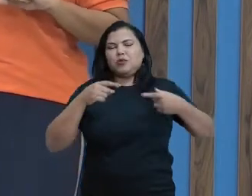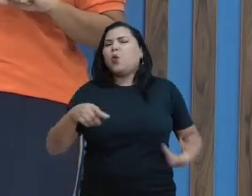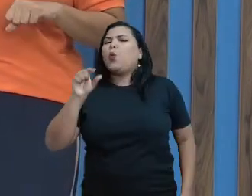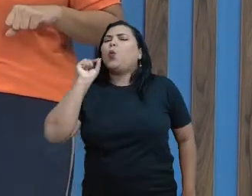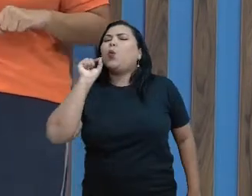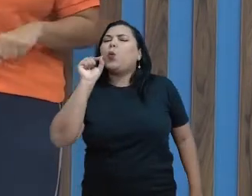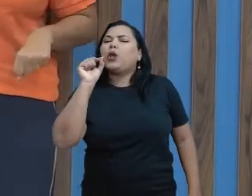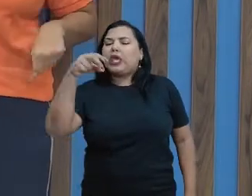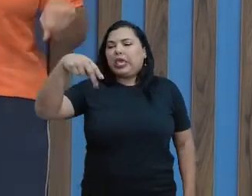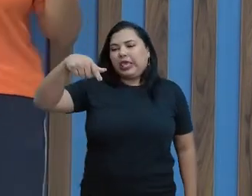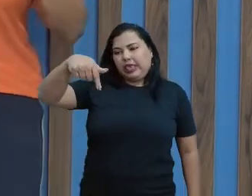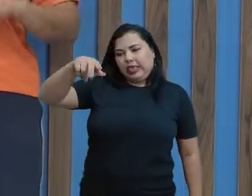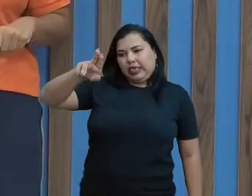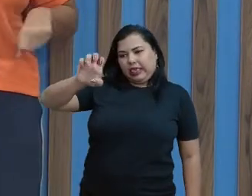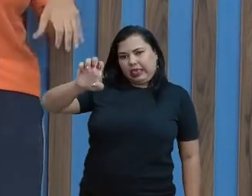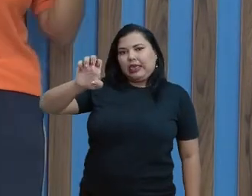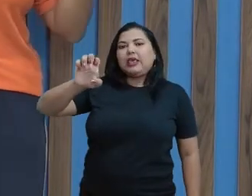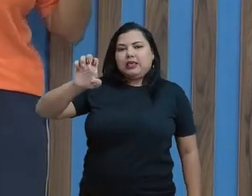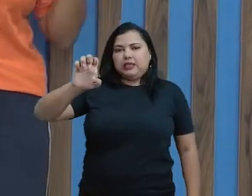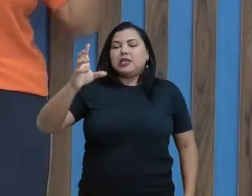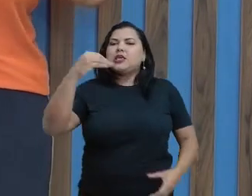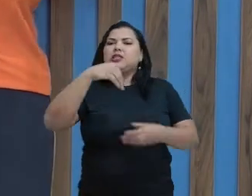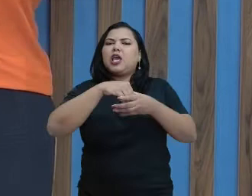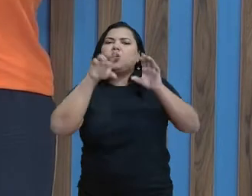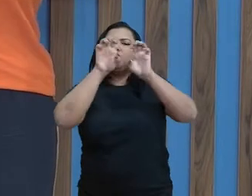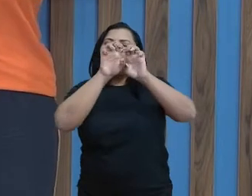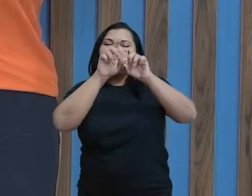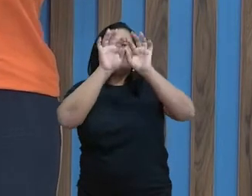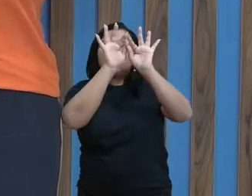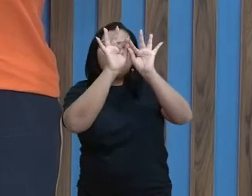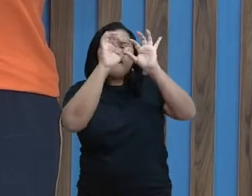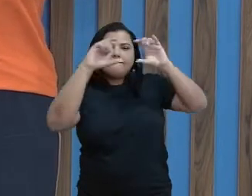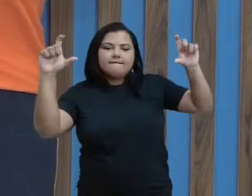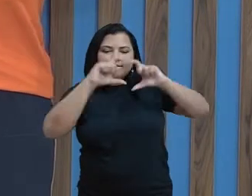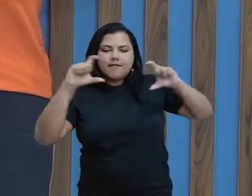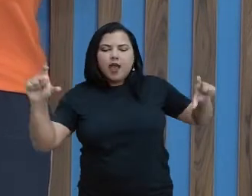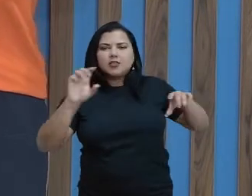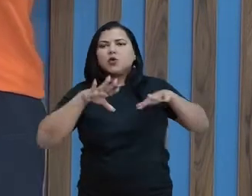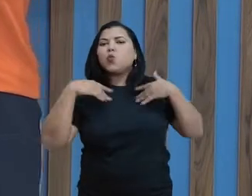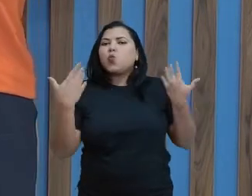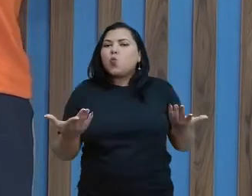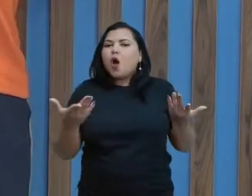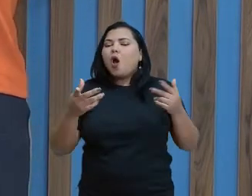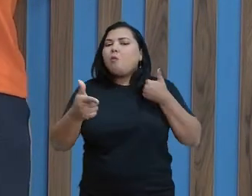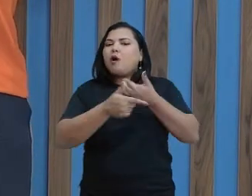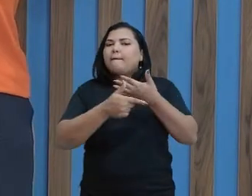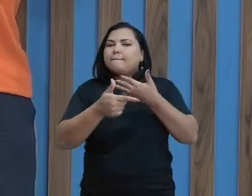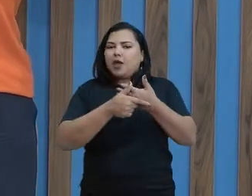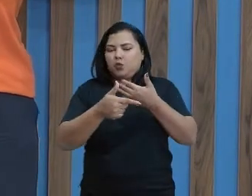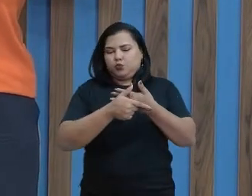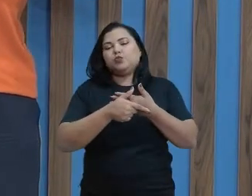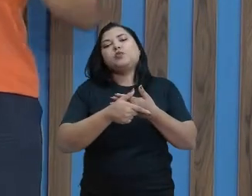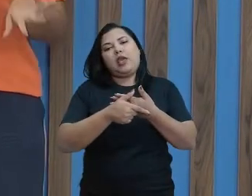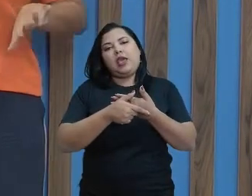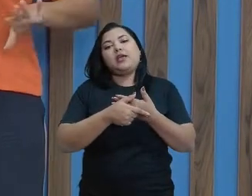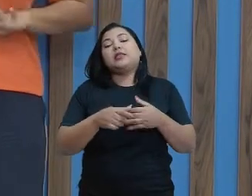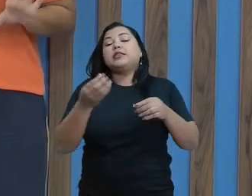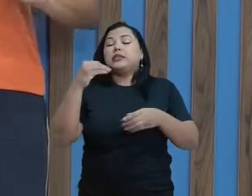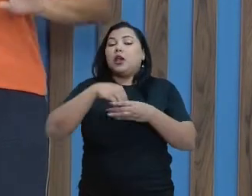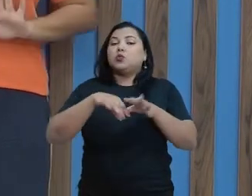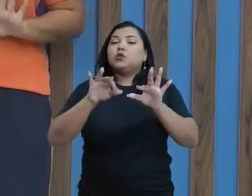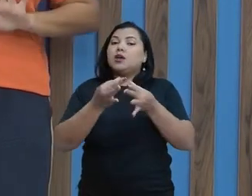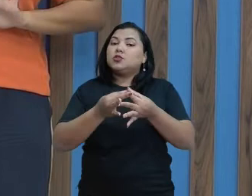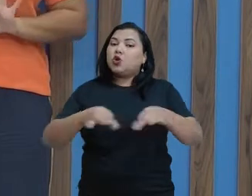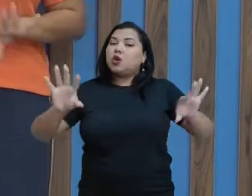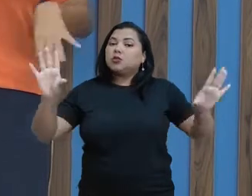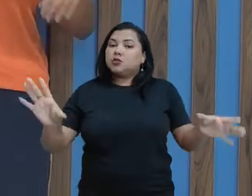E a sua função dentro das orações adjetivas, das orações subordinativas adjetivas.